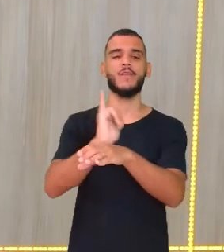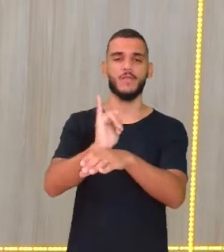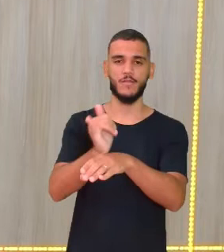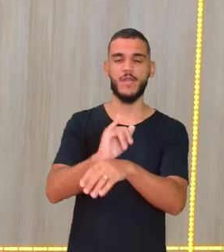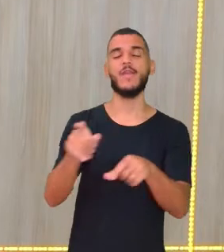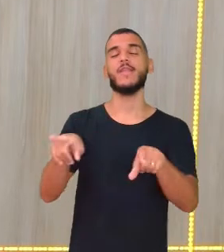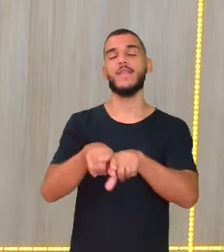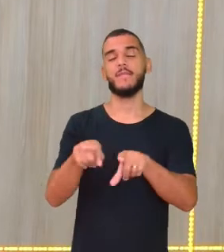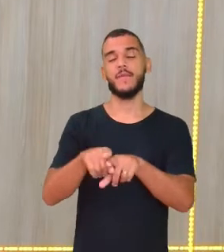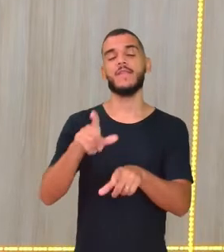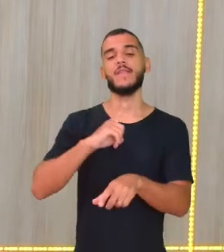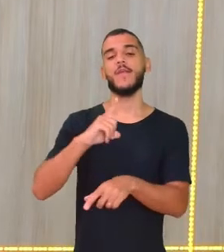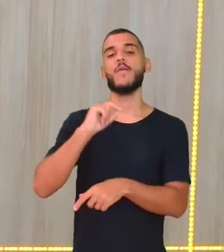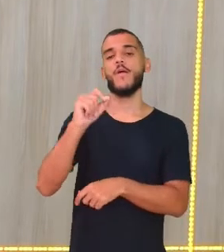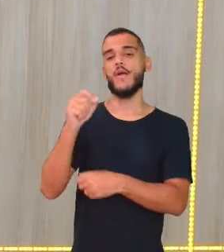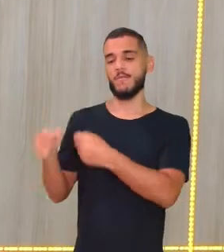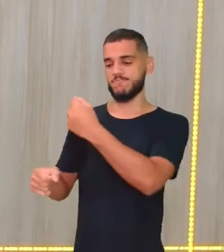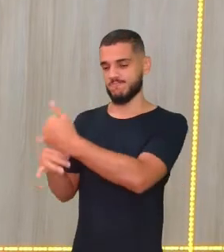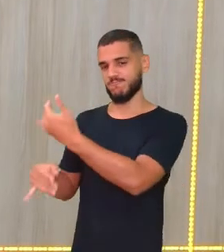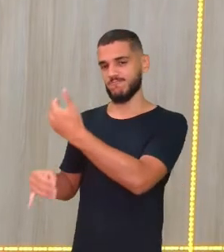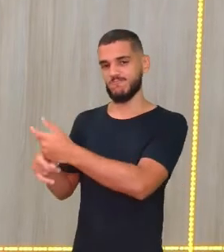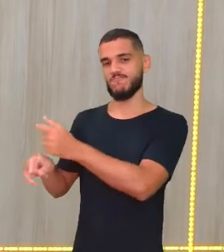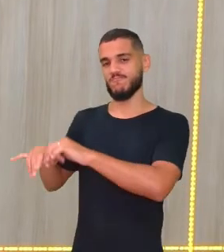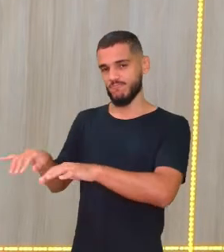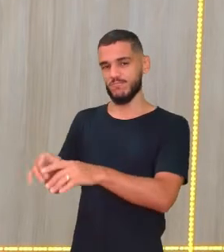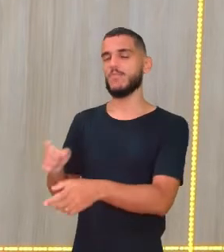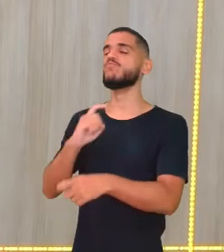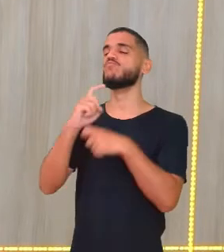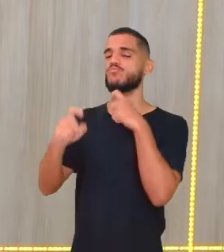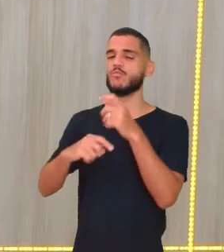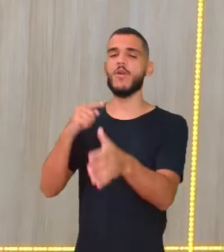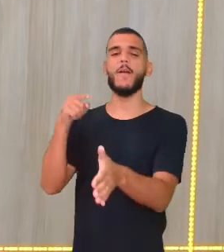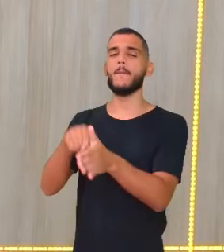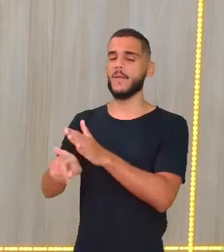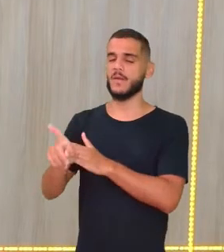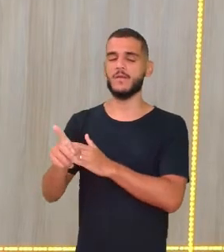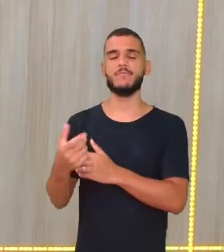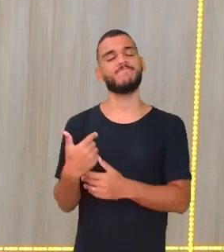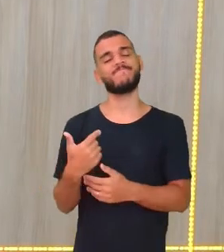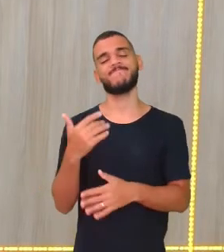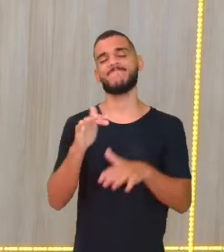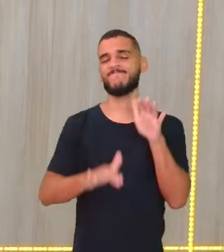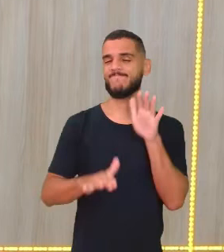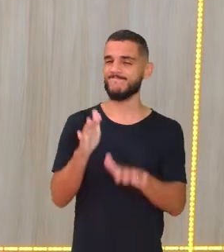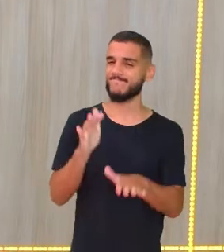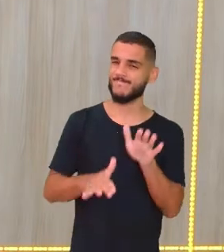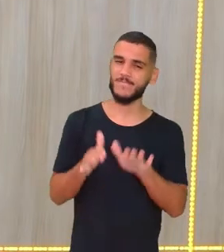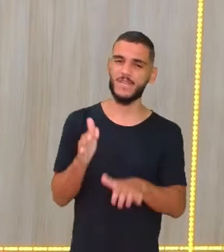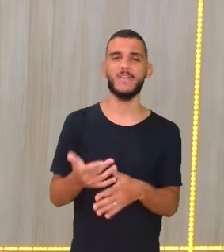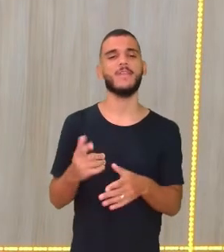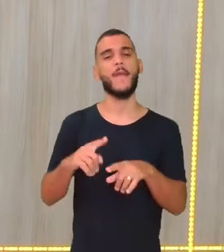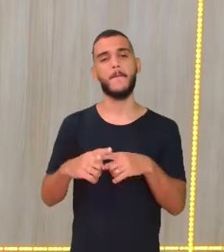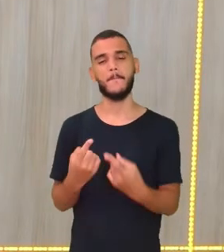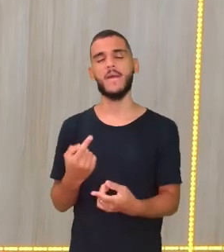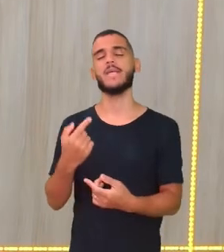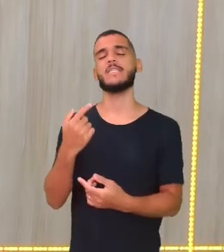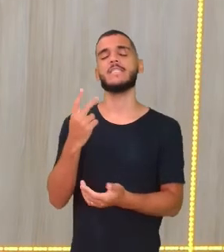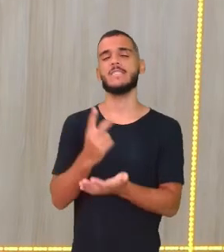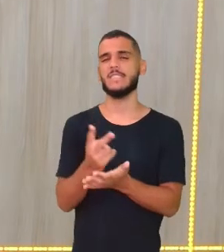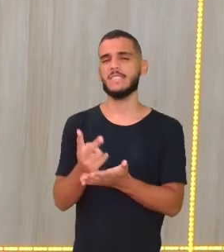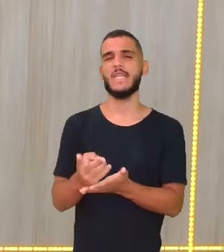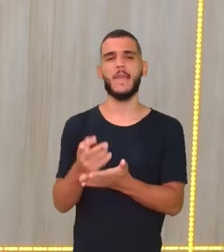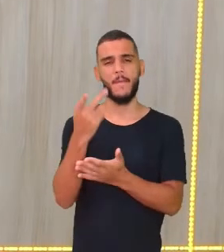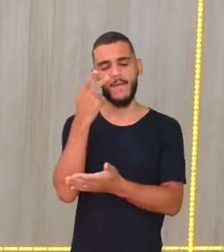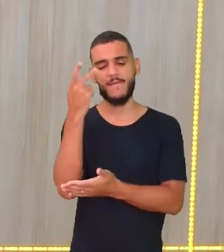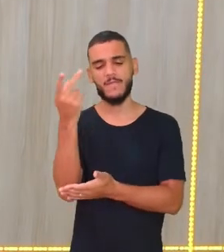você pode colocar suas dúvidas, perguntas. Nem sempre, mas estamos sempre passando, né?